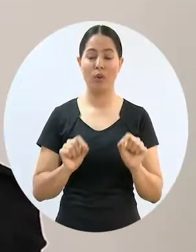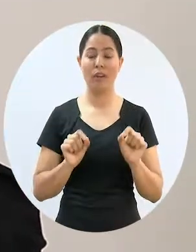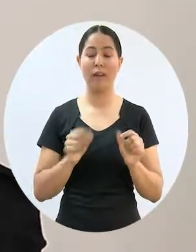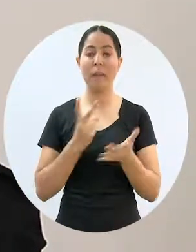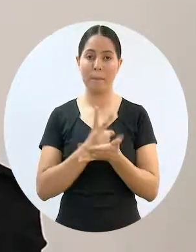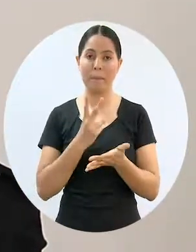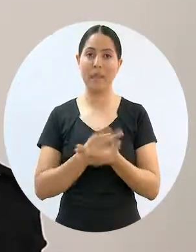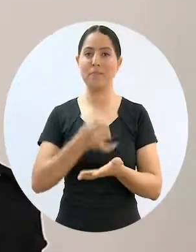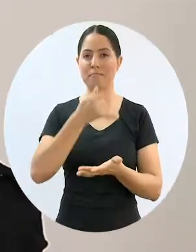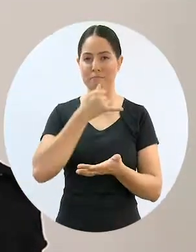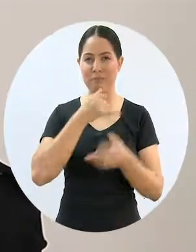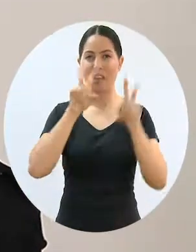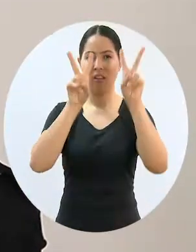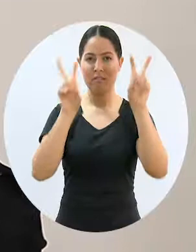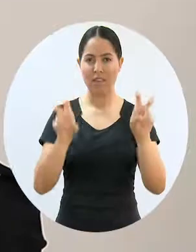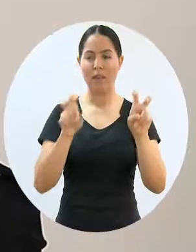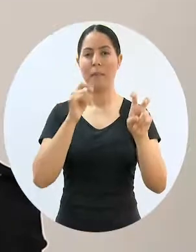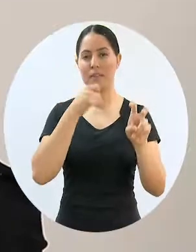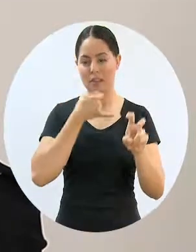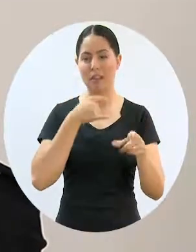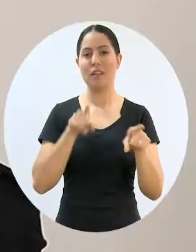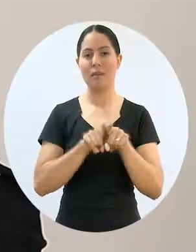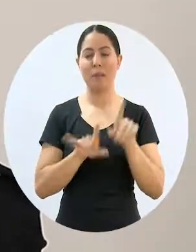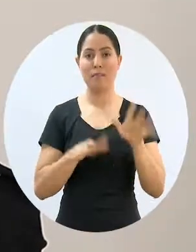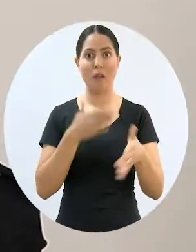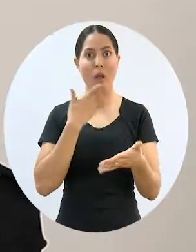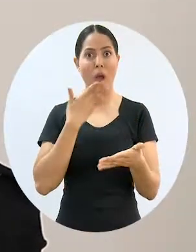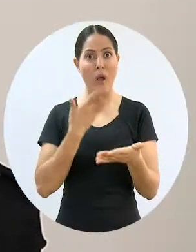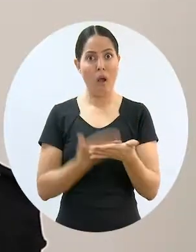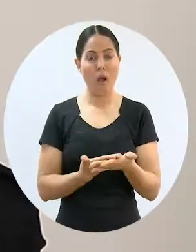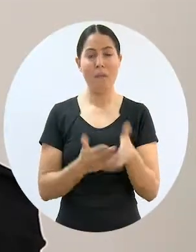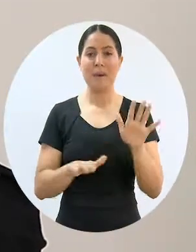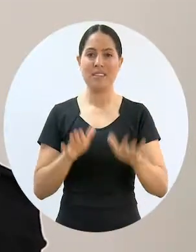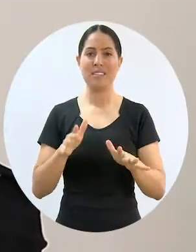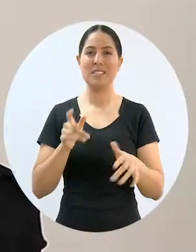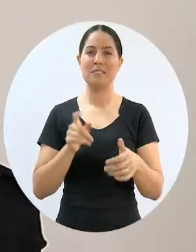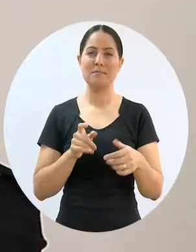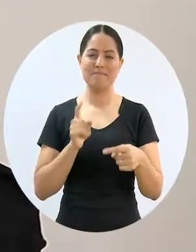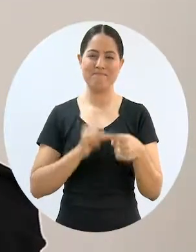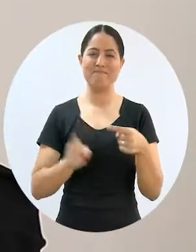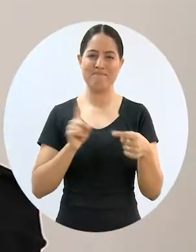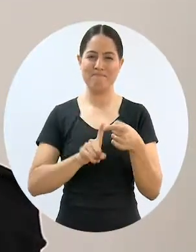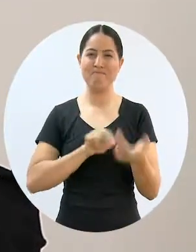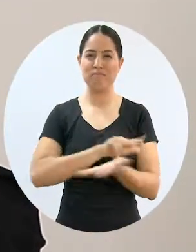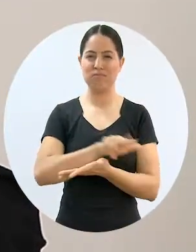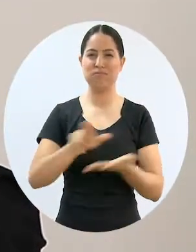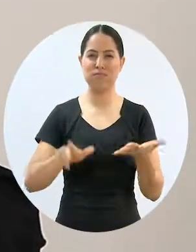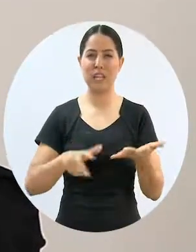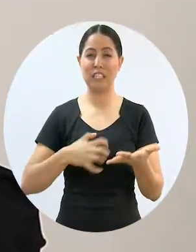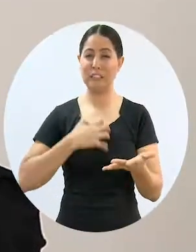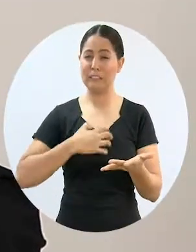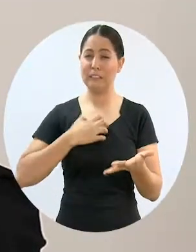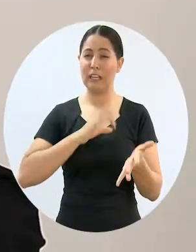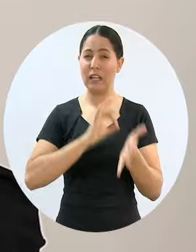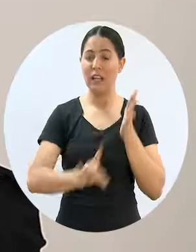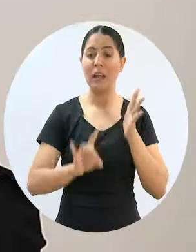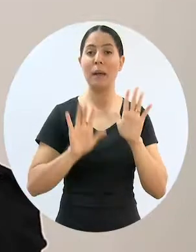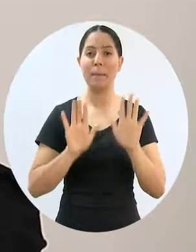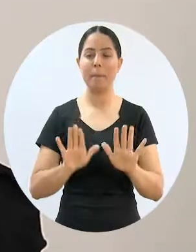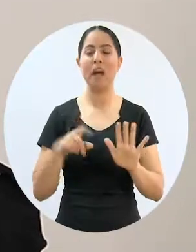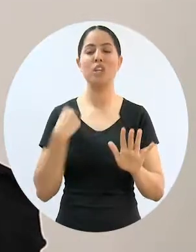de falar sobre aspectos tristes, surpreendentes, às vezes até revoltantes, mas é muito importante que a gente tenha a oportunidade